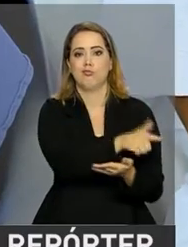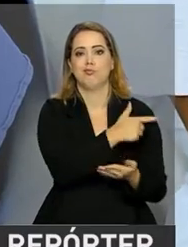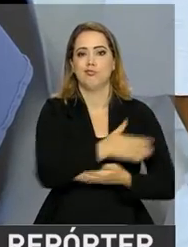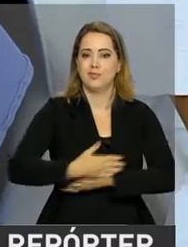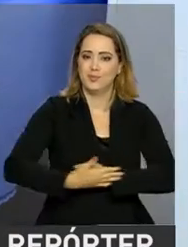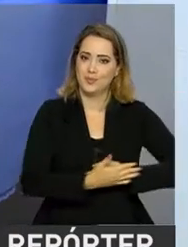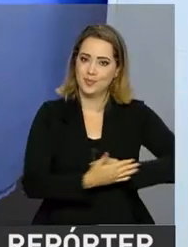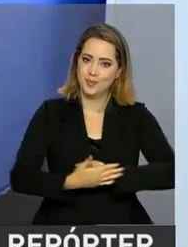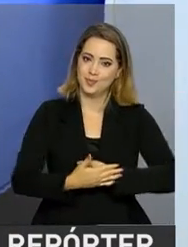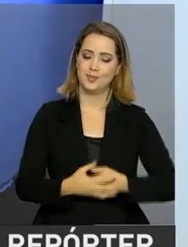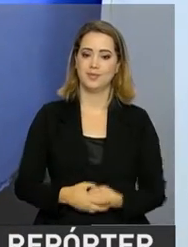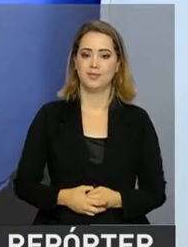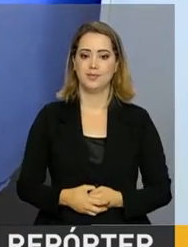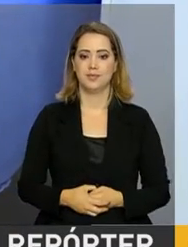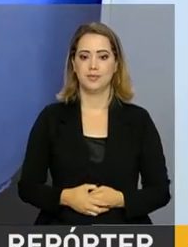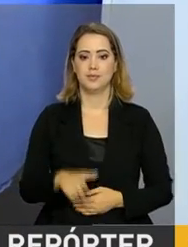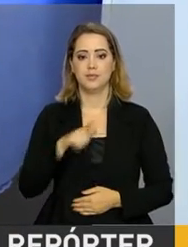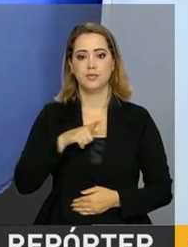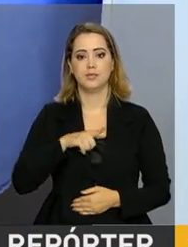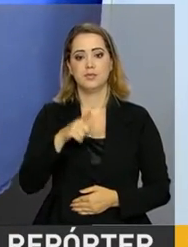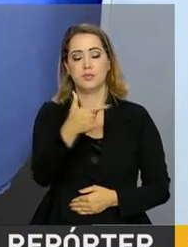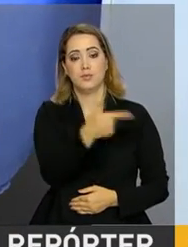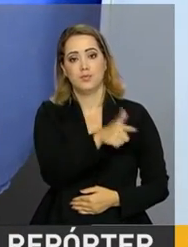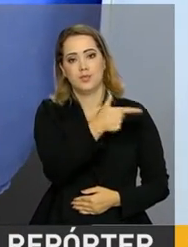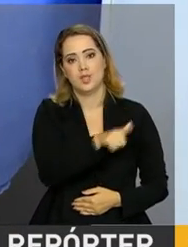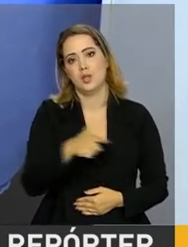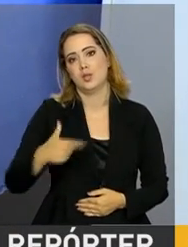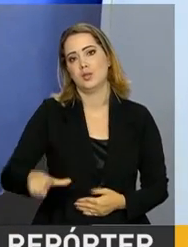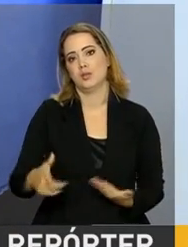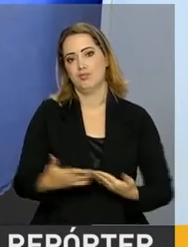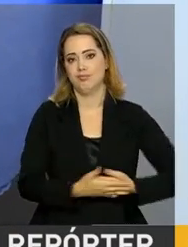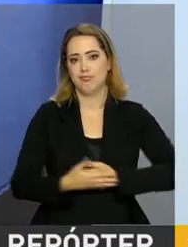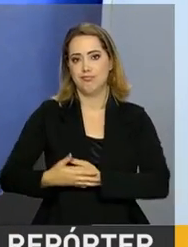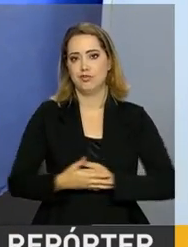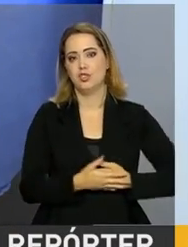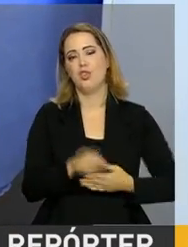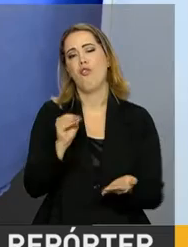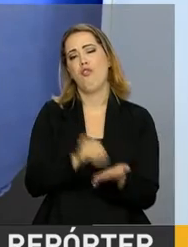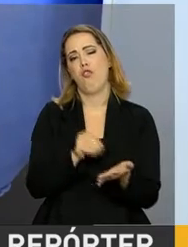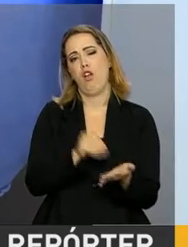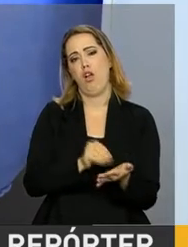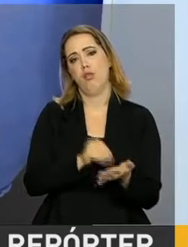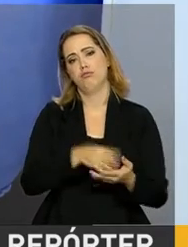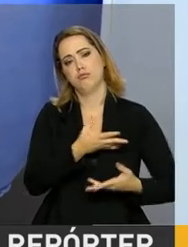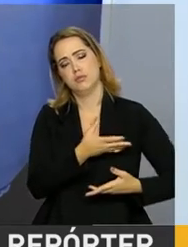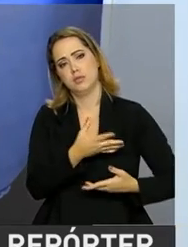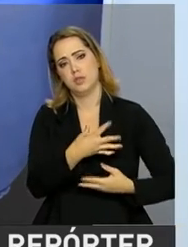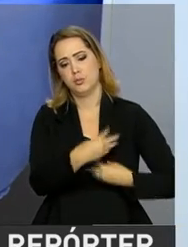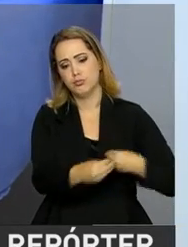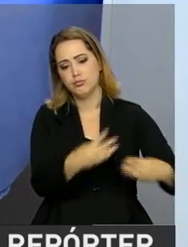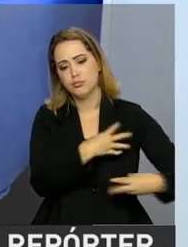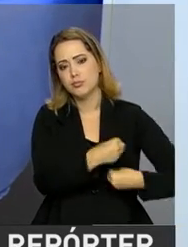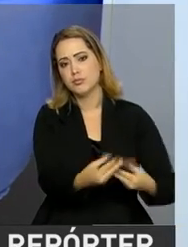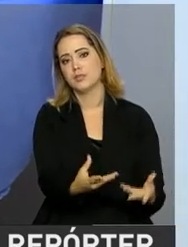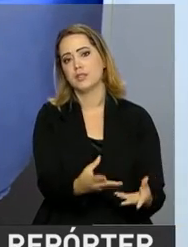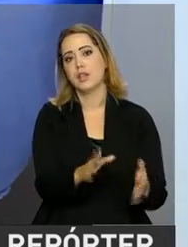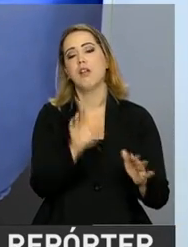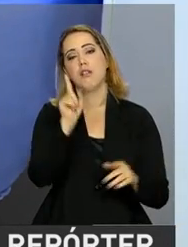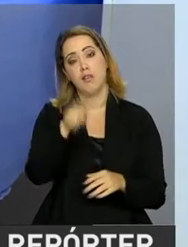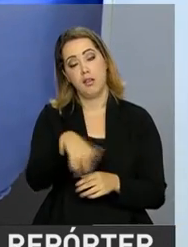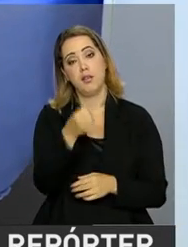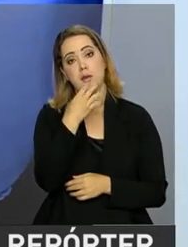prematuros têm outras crianças que no a mãe não pode amamentar então é bom quando eu usei mais casamento venham